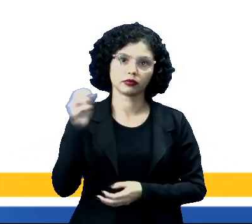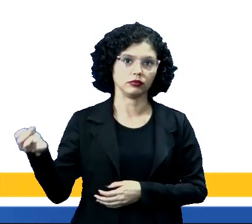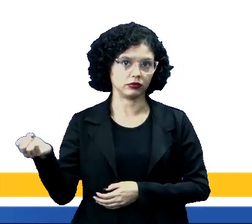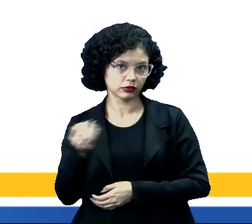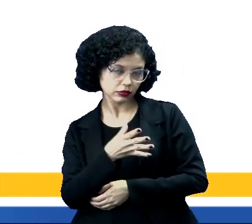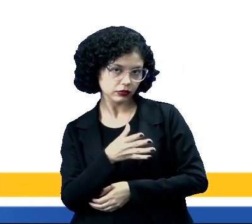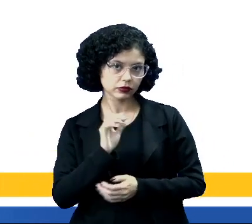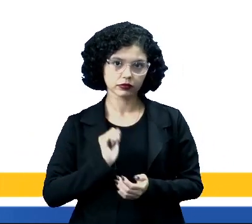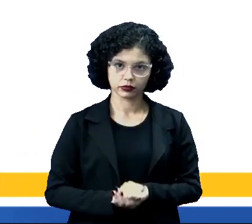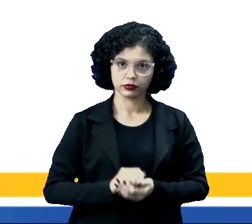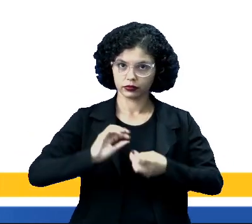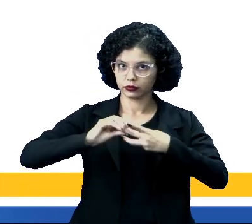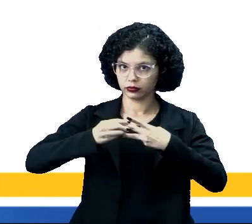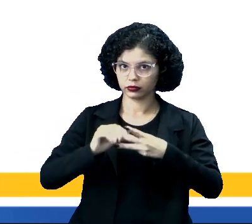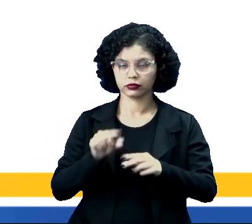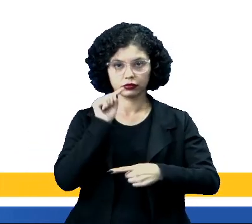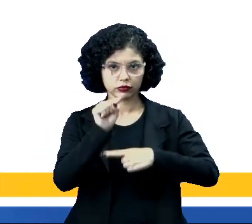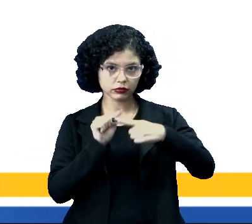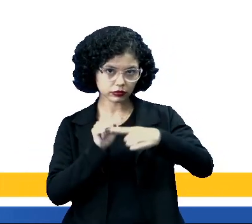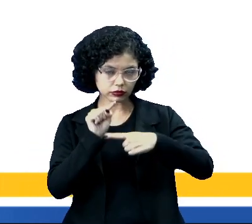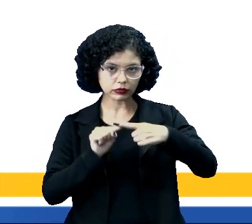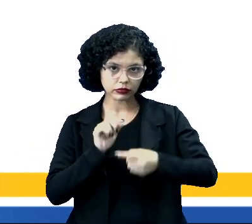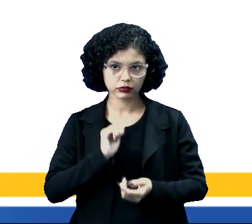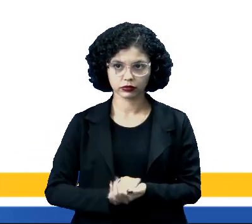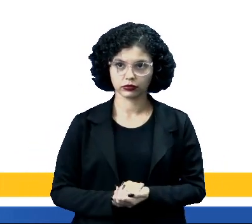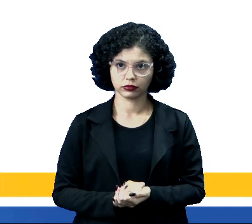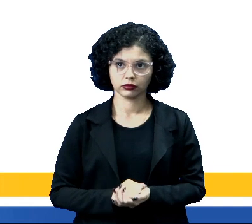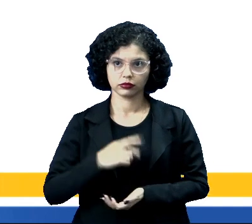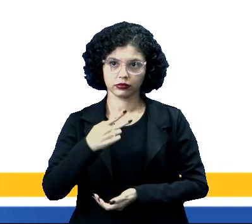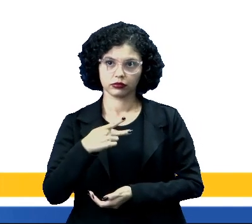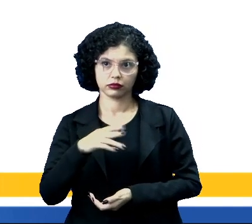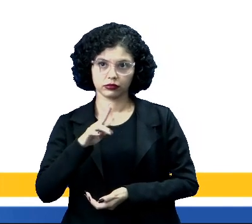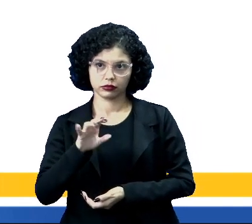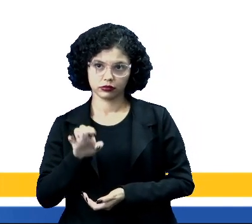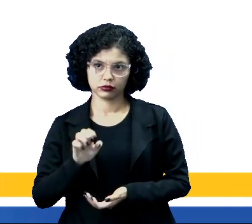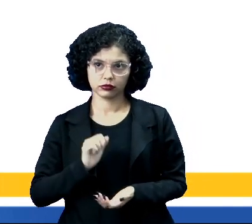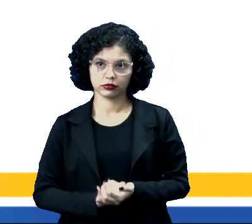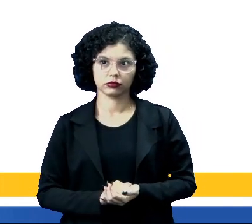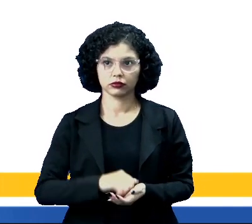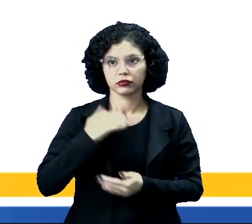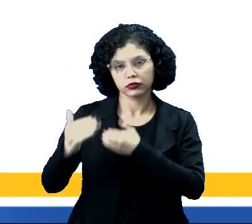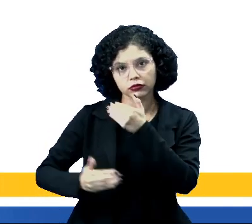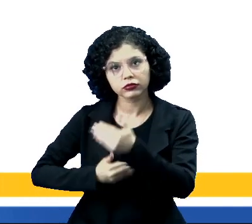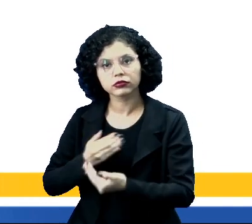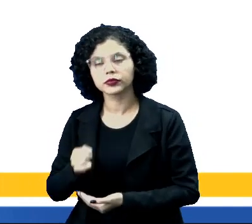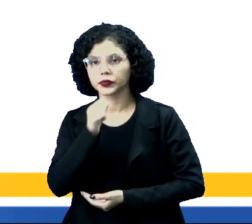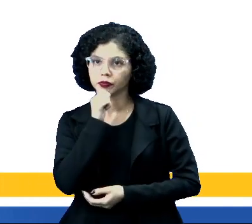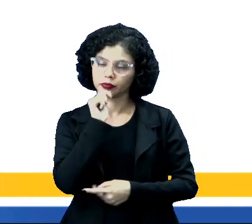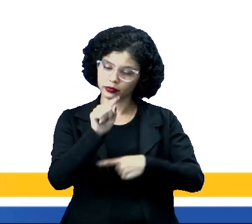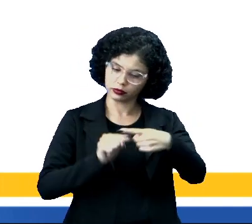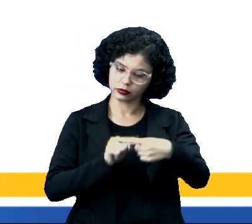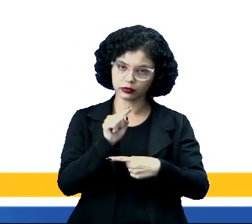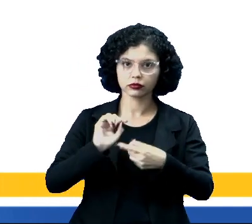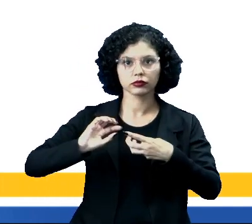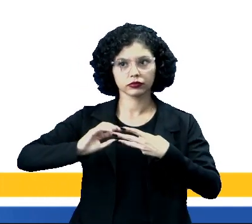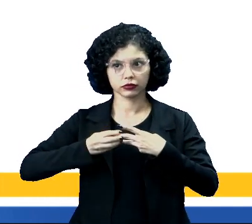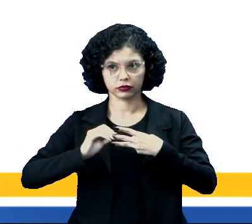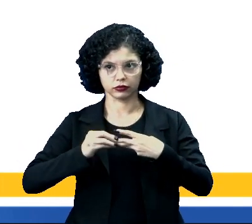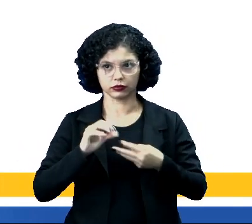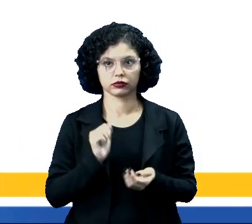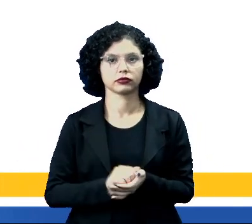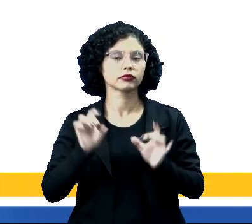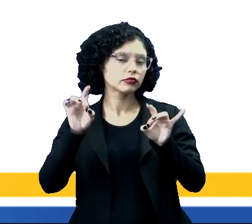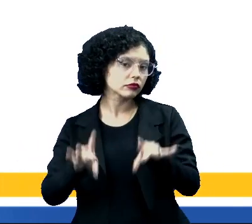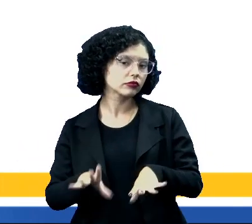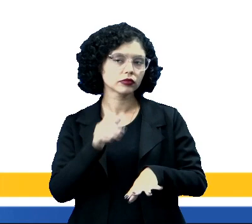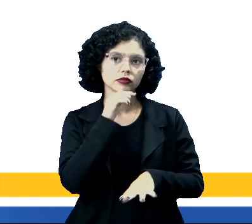novas células se formam pela divisão de células pré-existentes através de um processo que chamamos de divisão celular. E